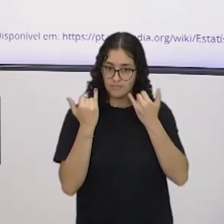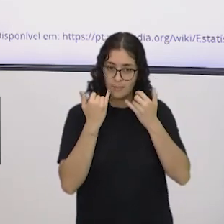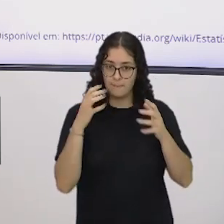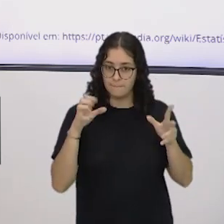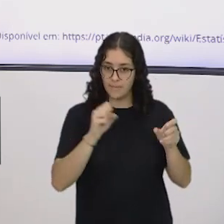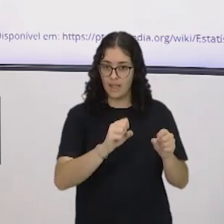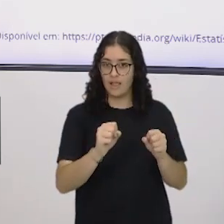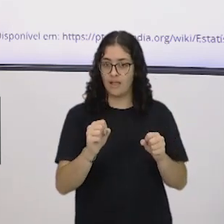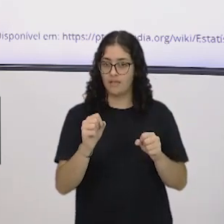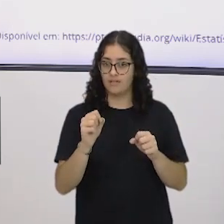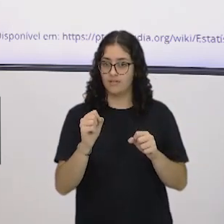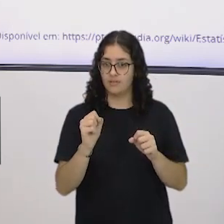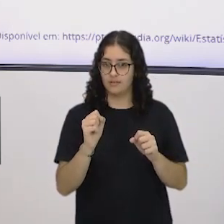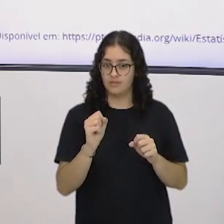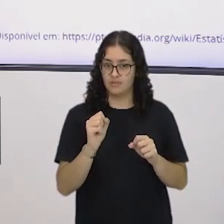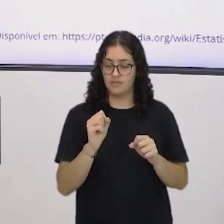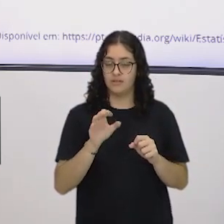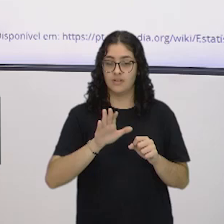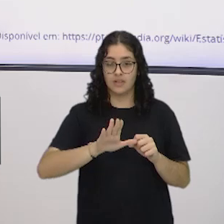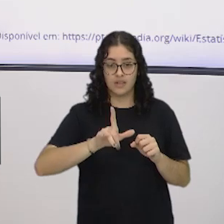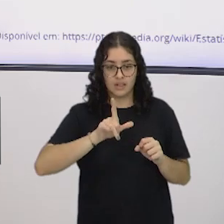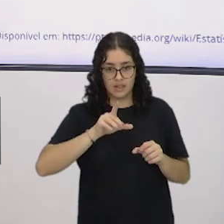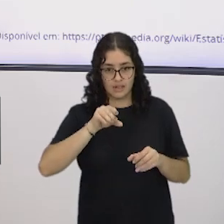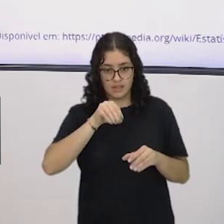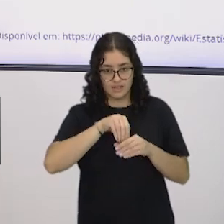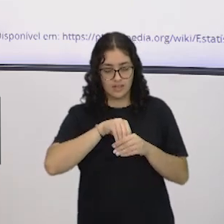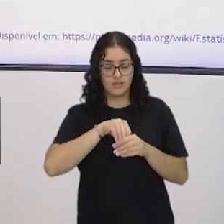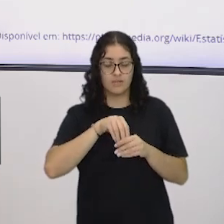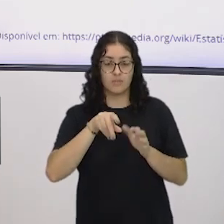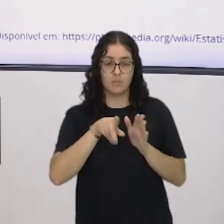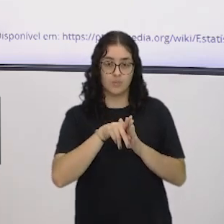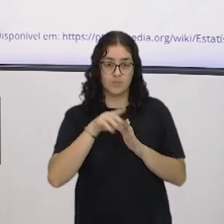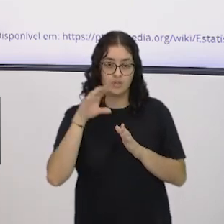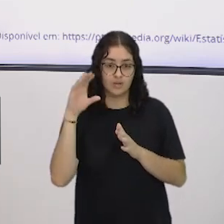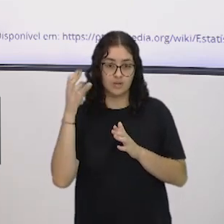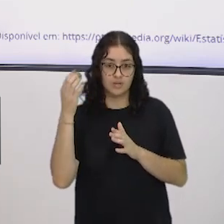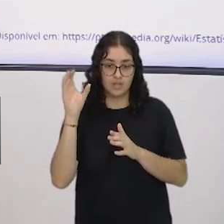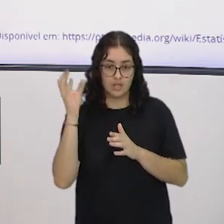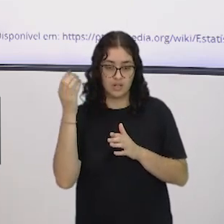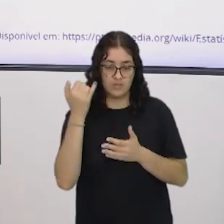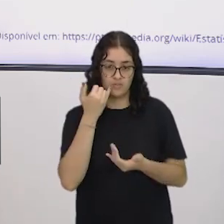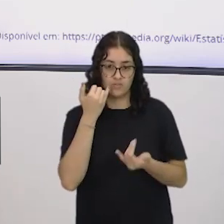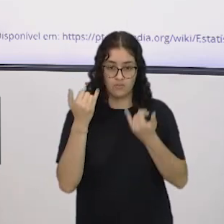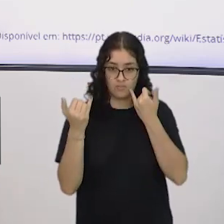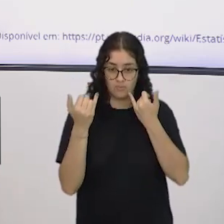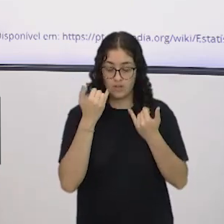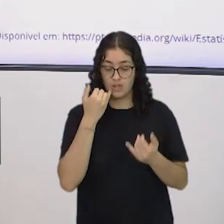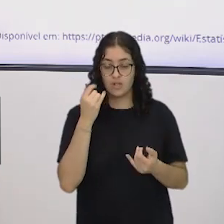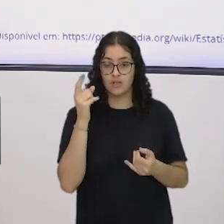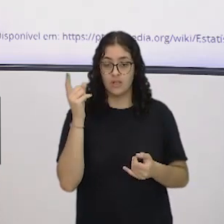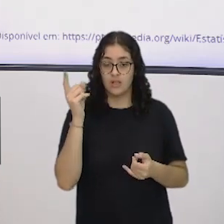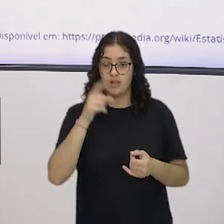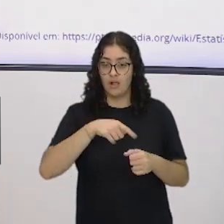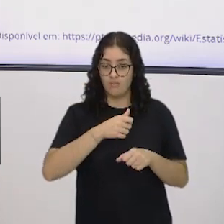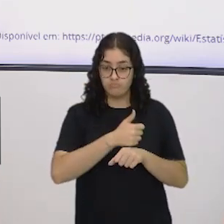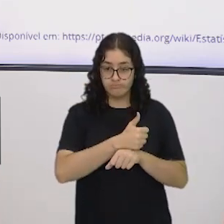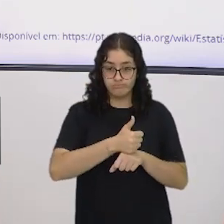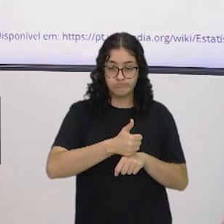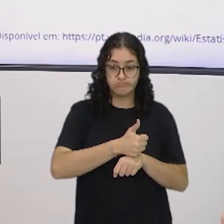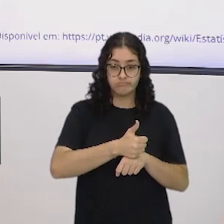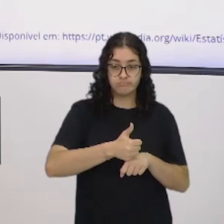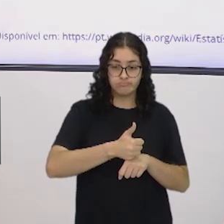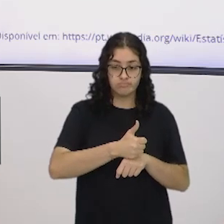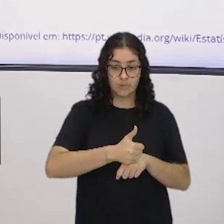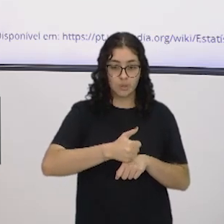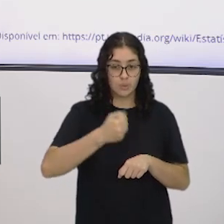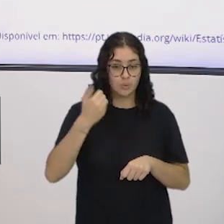de dados dentro aí da ciência de dados, que é uma profissão em